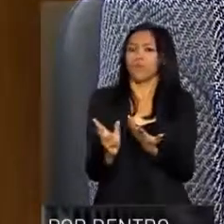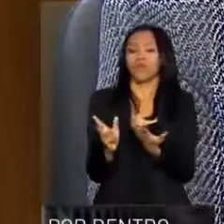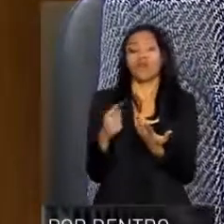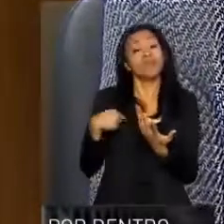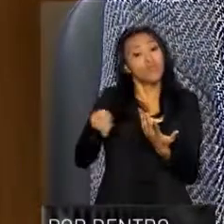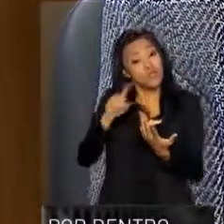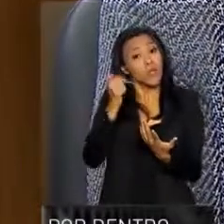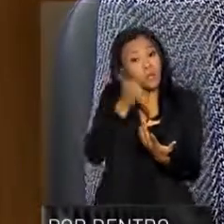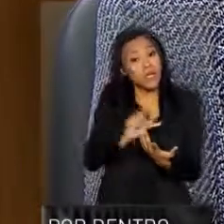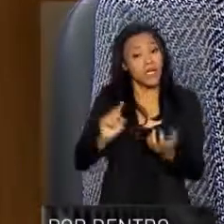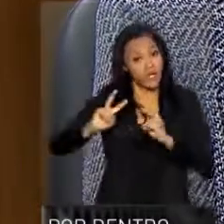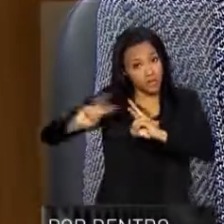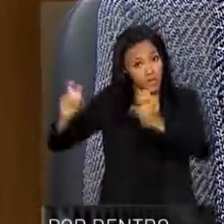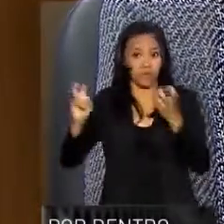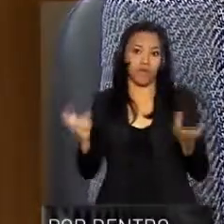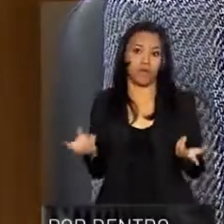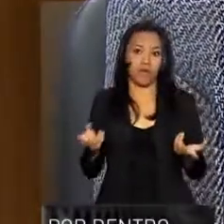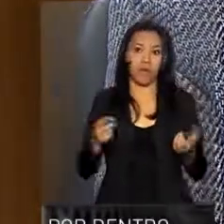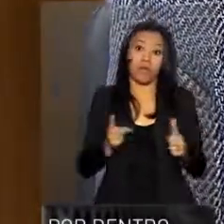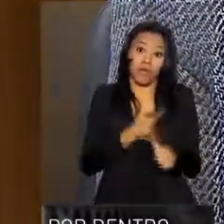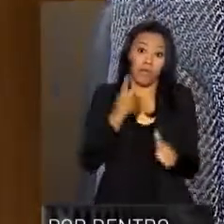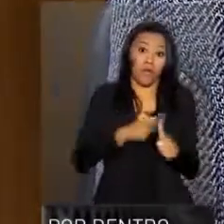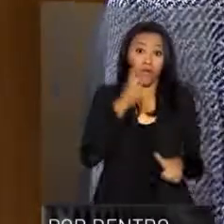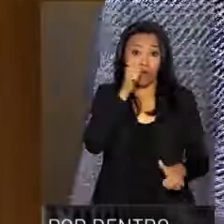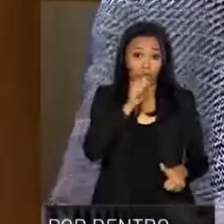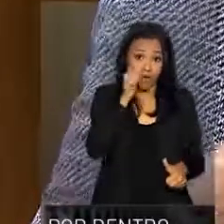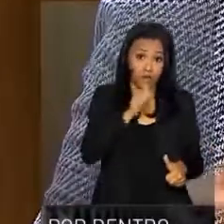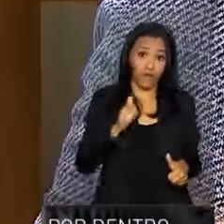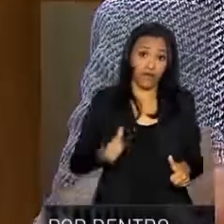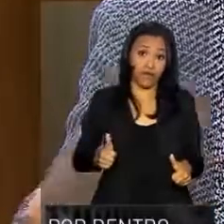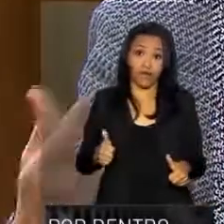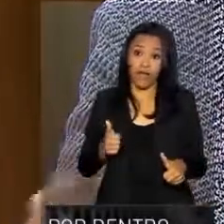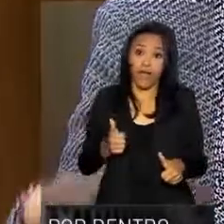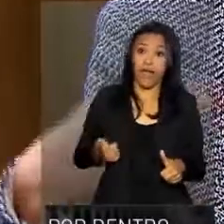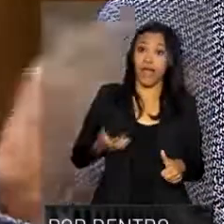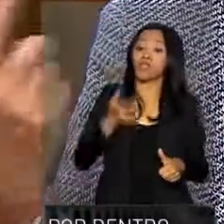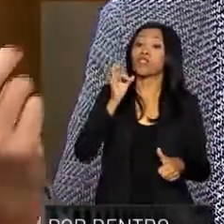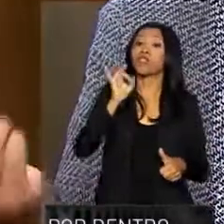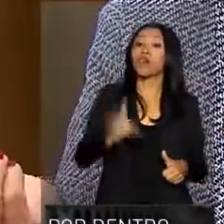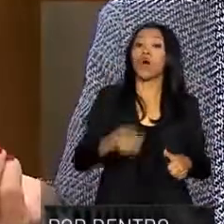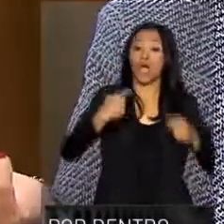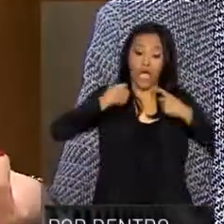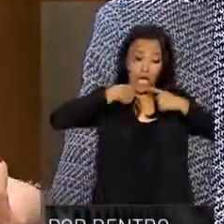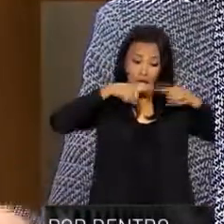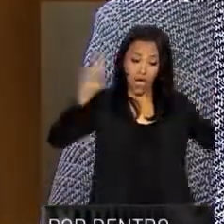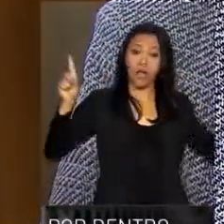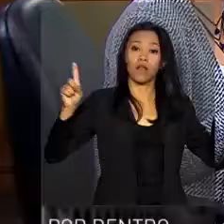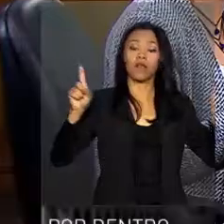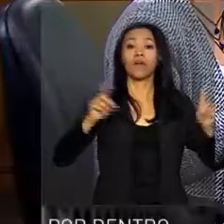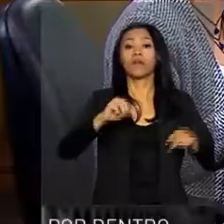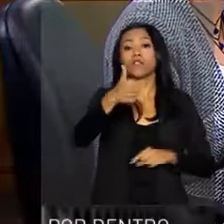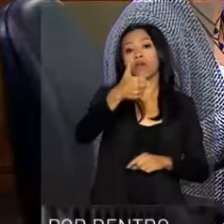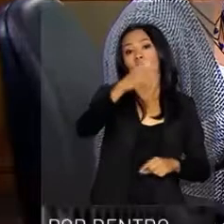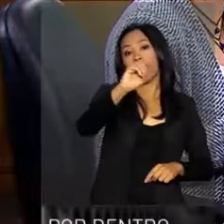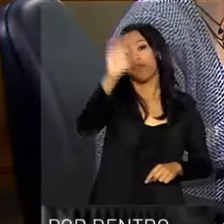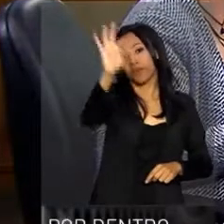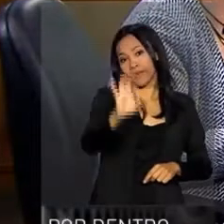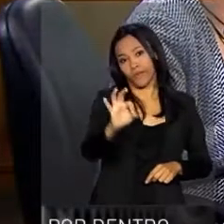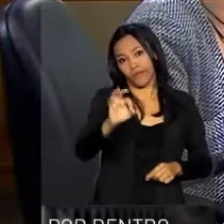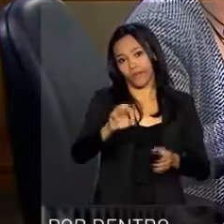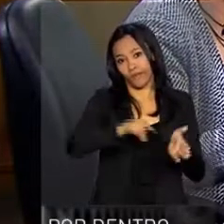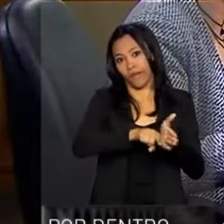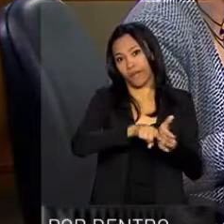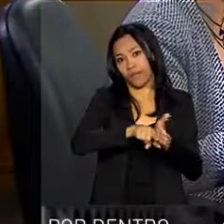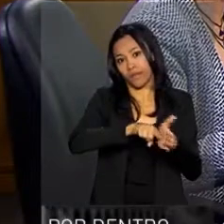perceber porque uma mulher primeiro que ela não gosta não disse as mulheres ela só denunciou o dom de 10% as pesquisas diz ela não